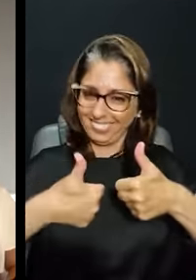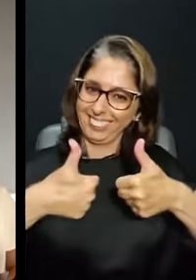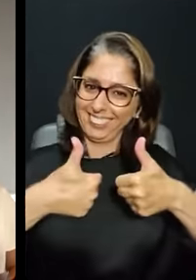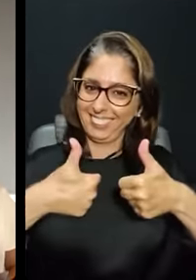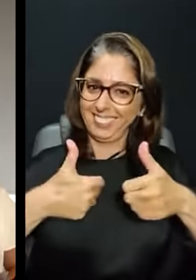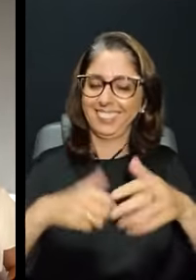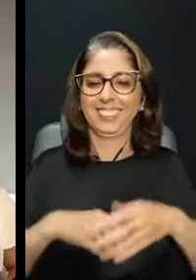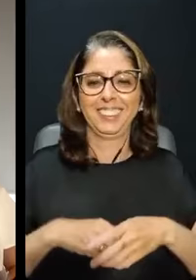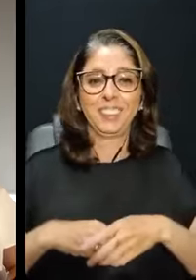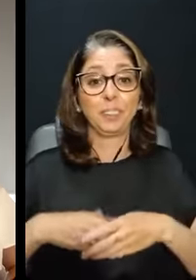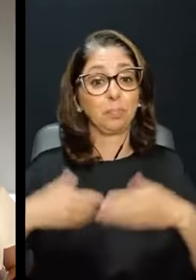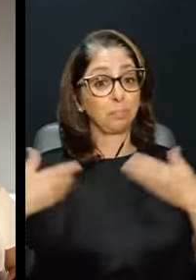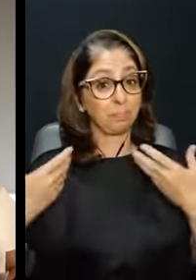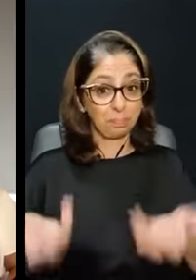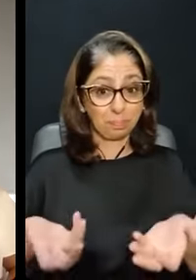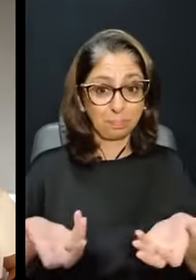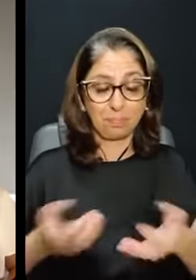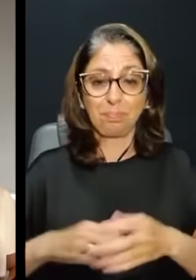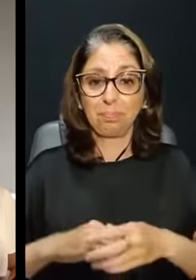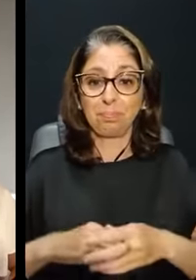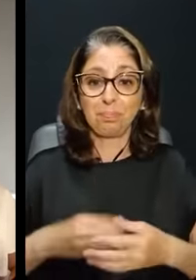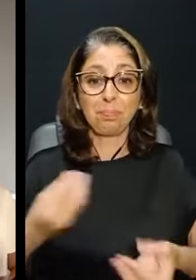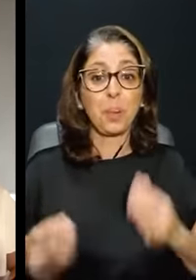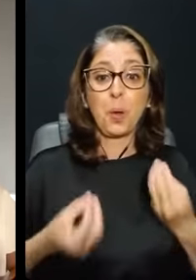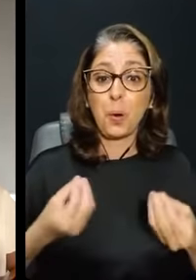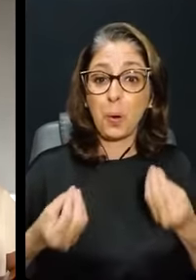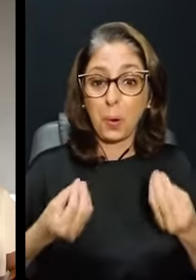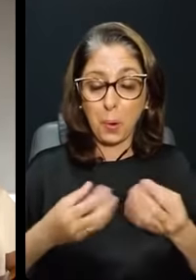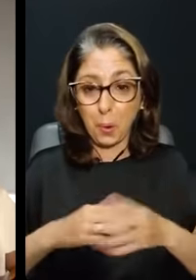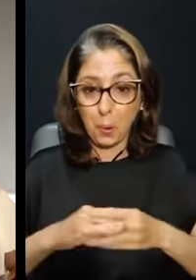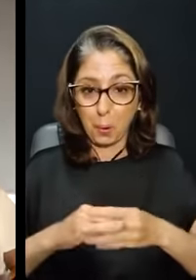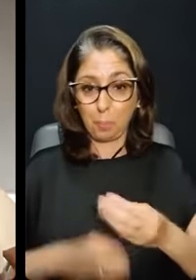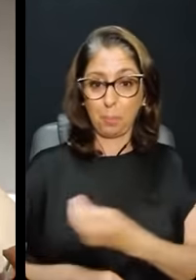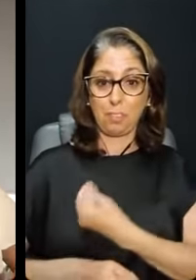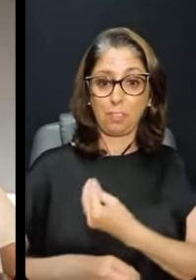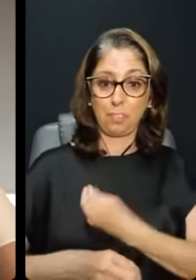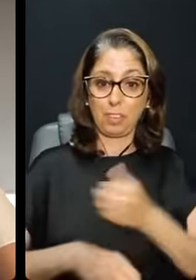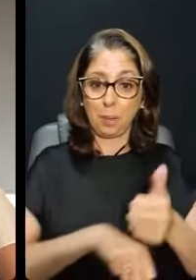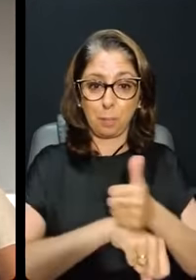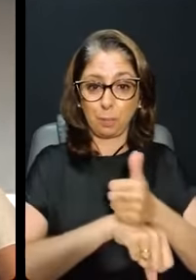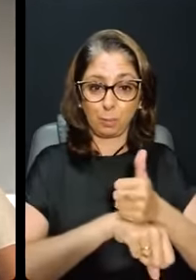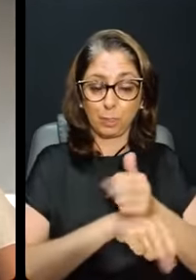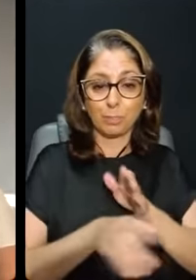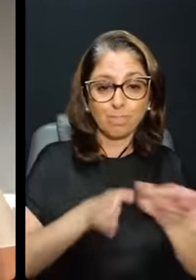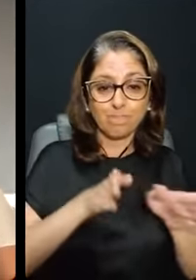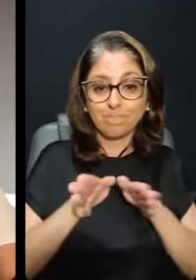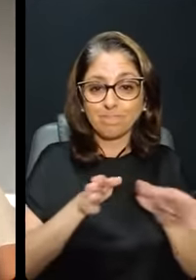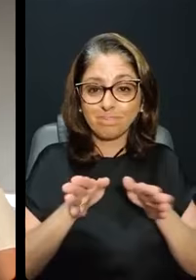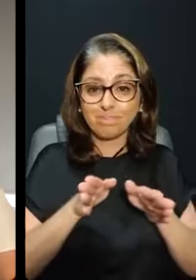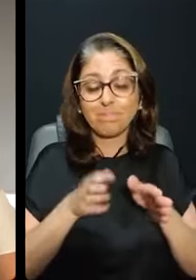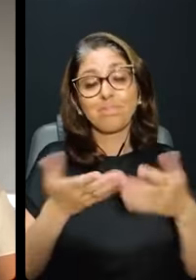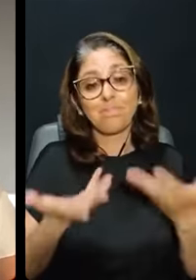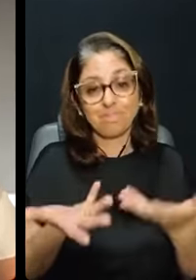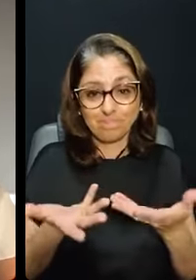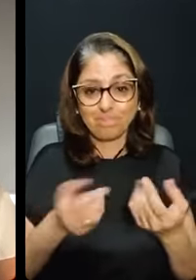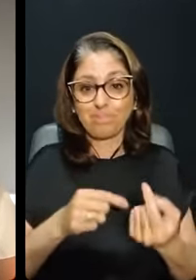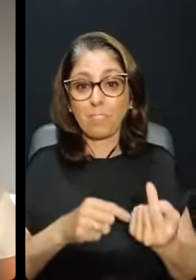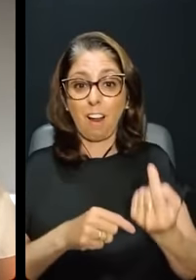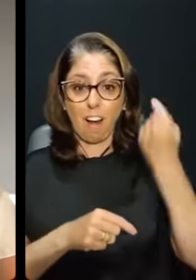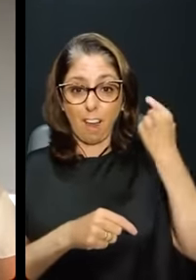Então, como eu cheguei à acessibilidade? Eu cheguei à chegou em mim na época da faculdade.